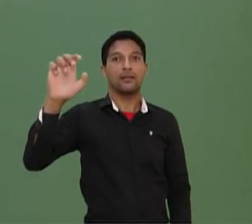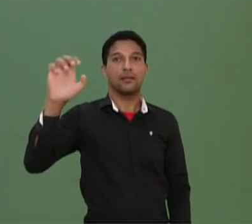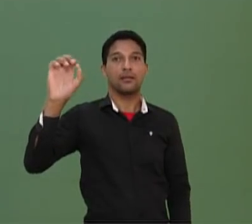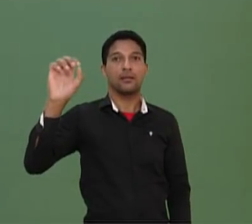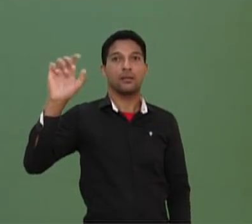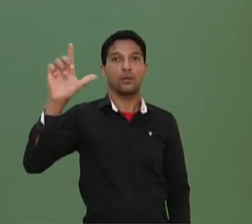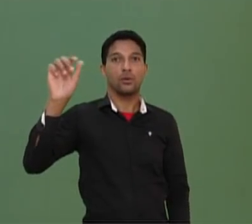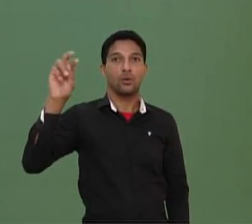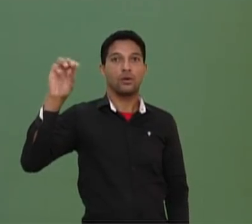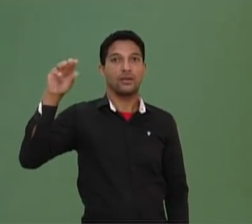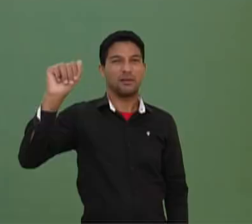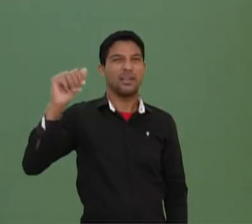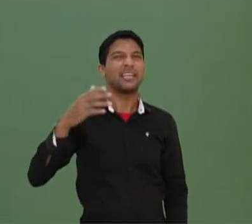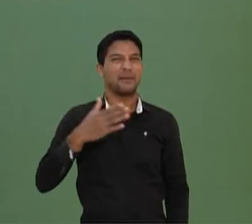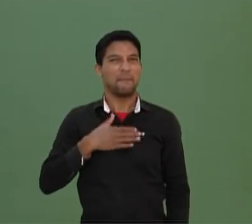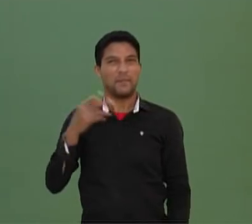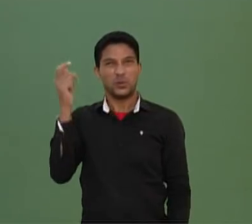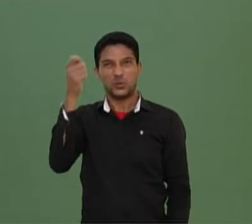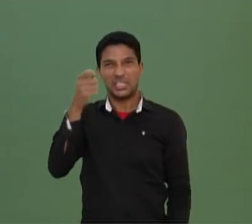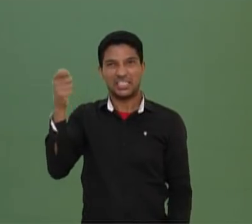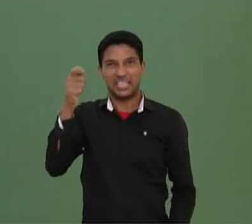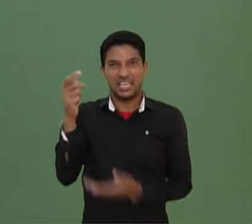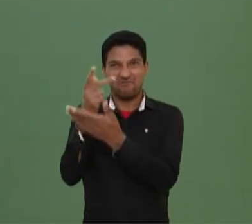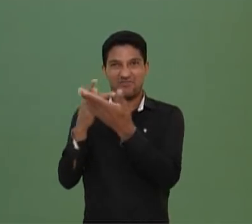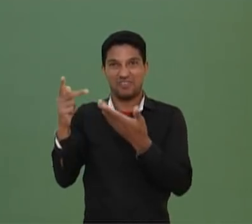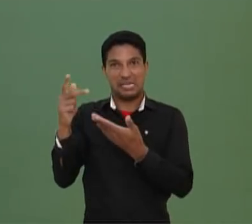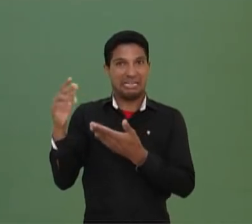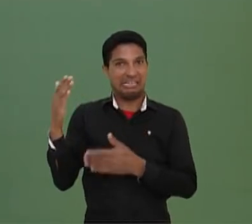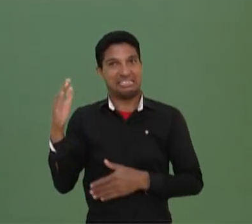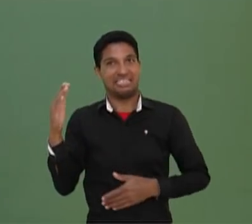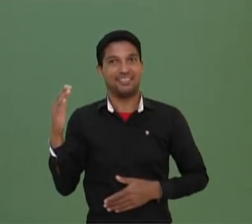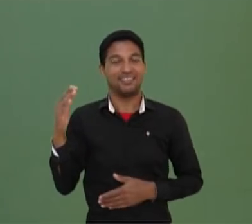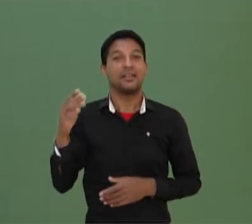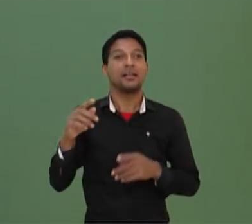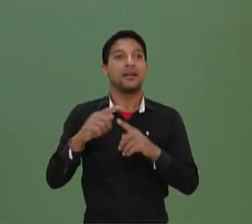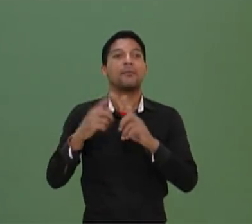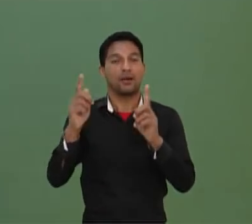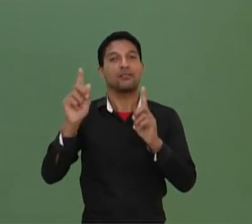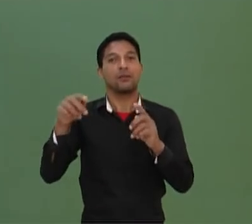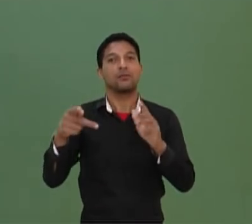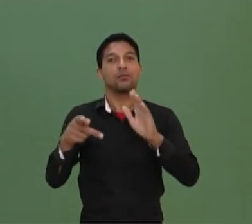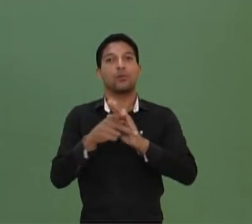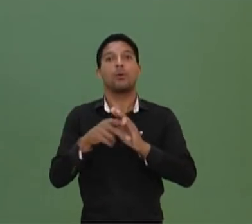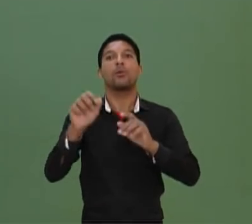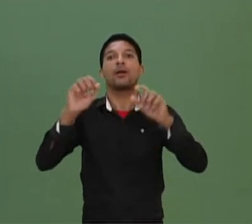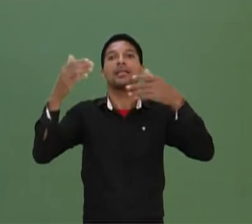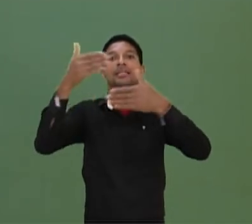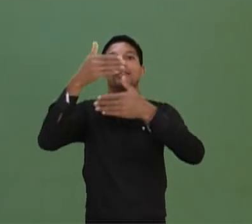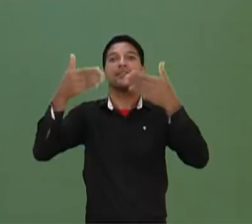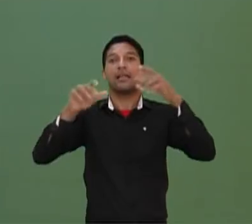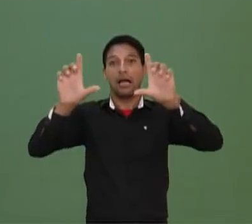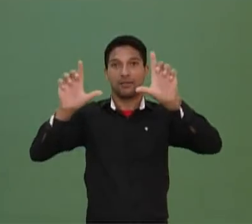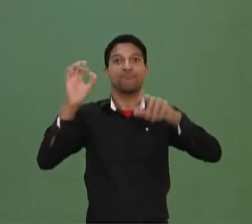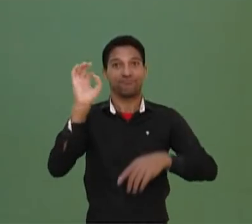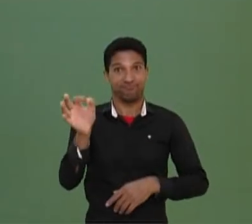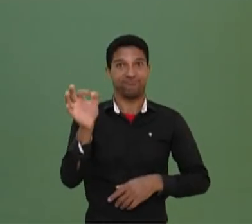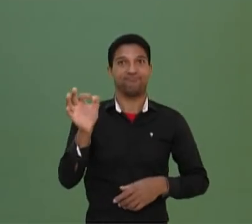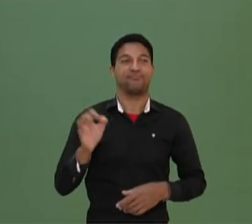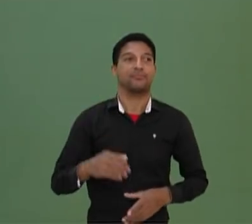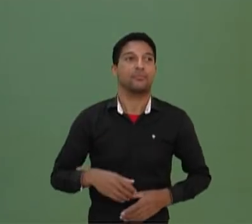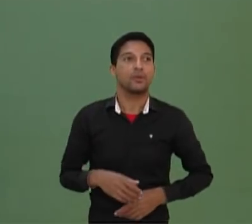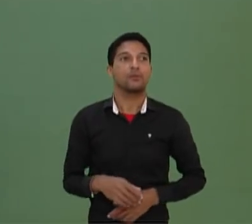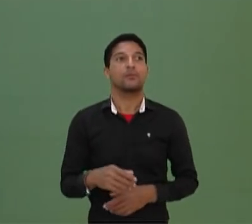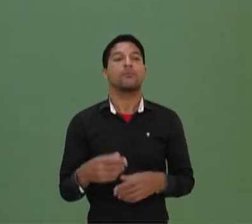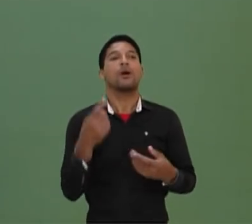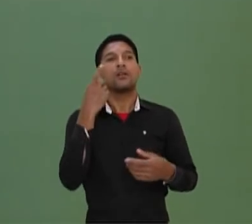Eu que desenhei assim meio torto, meio bicudo, mas a ideia é que seja um paralelogramo. Se essa figura for um paralelogramo, qual que é a